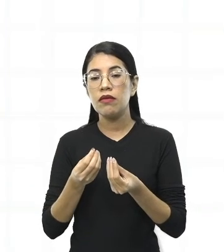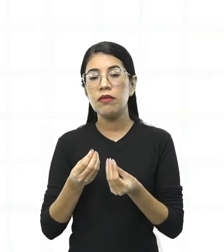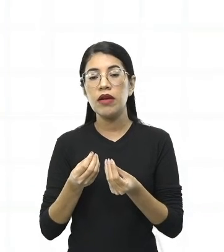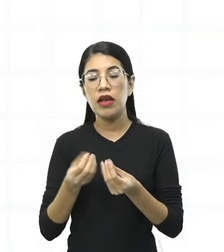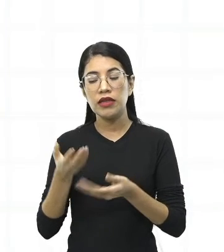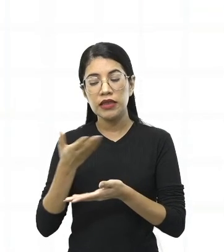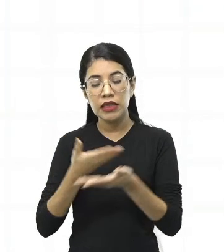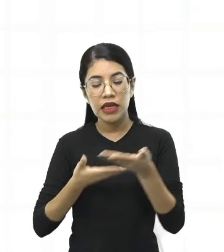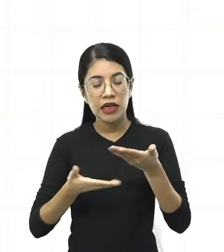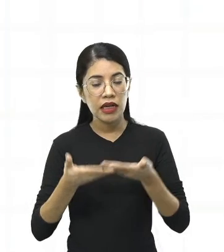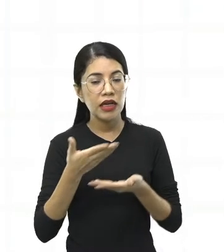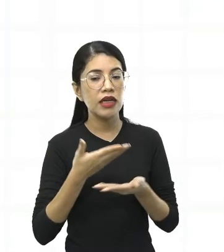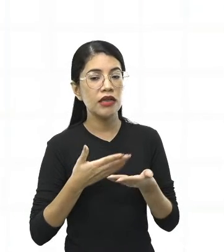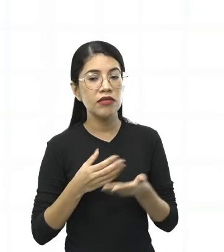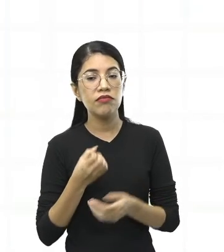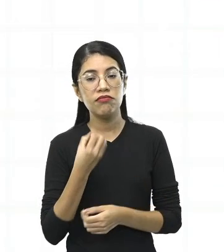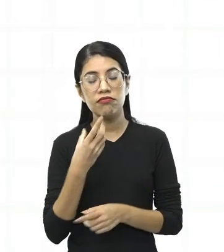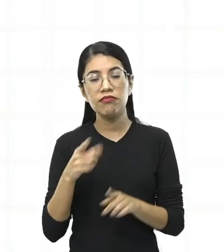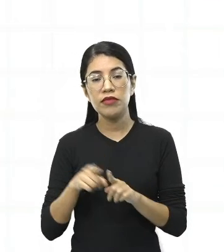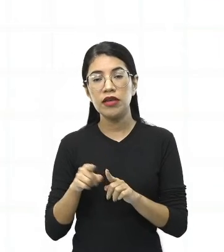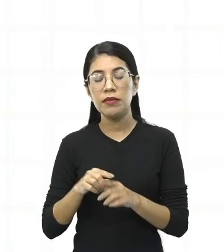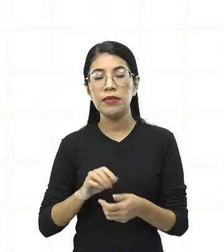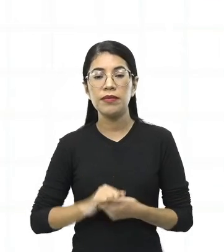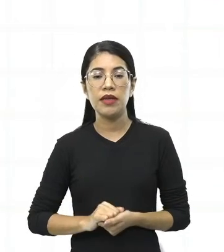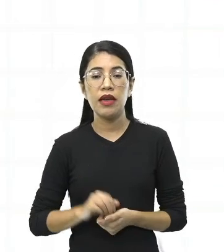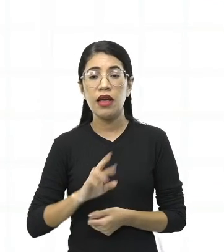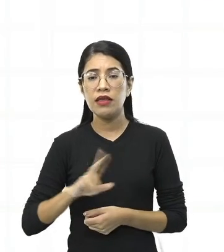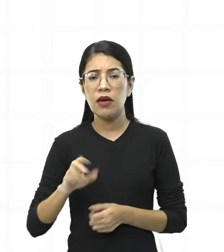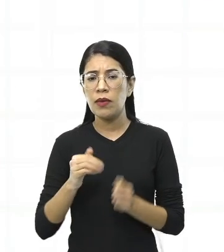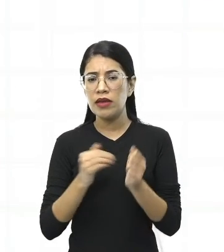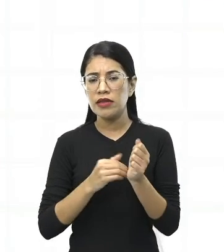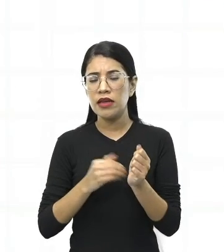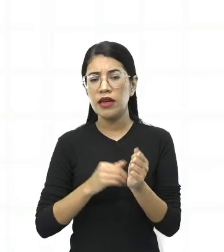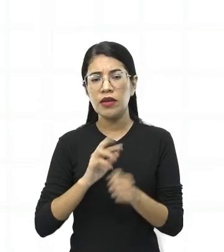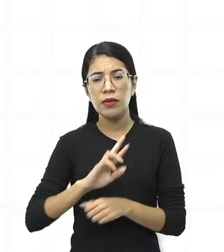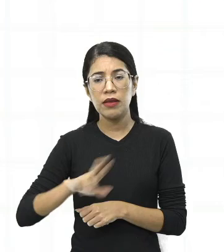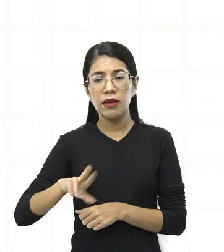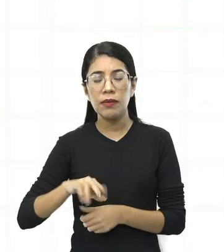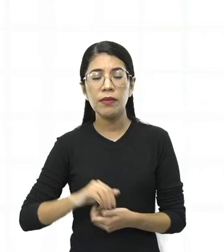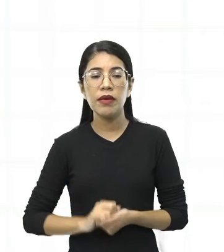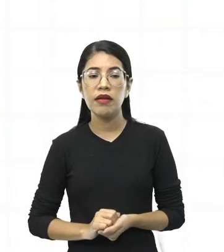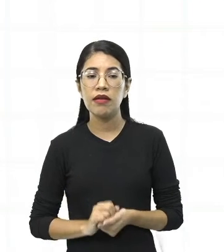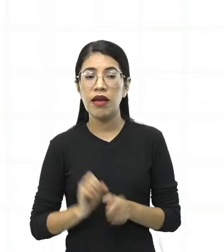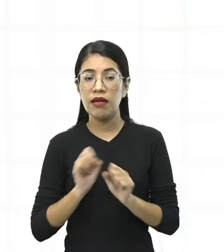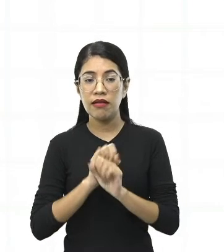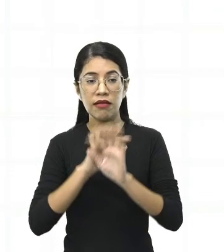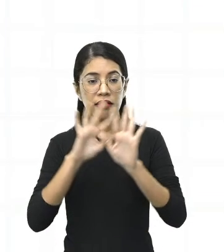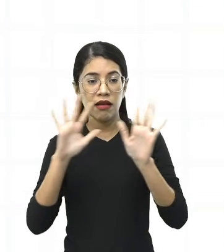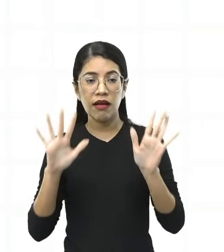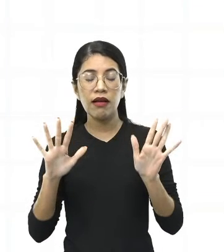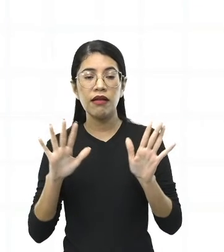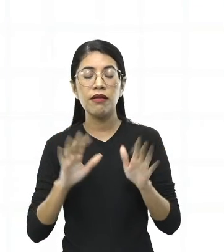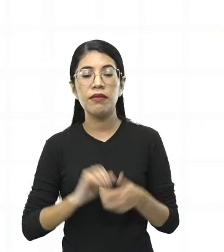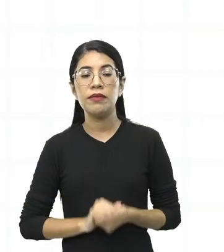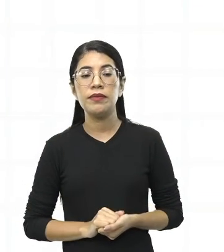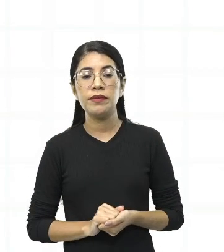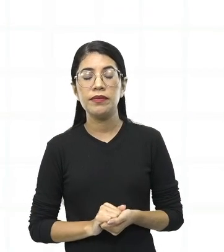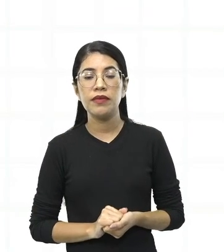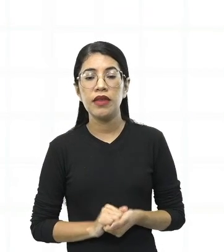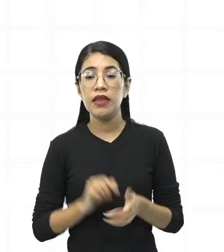nessa interação, né? Isso não é uma revelação, é algo óbvio, certo? Ó, faz uma pergunta, né,